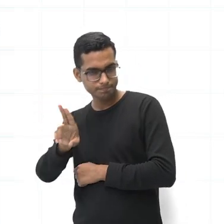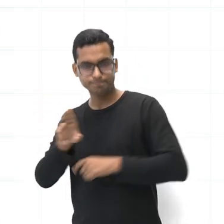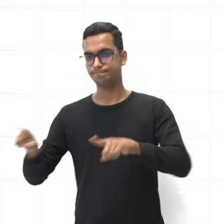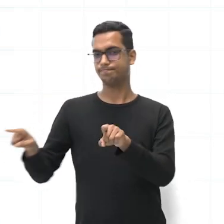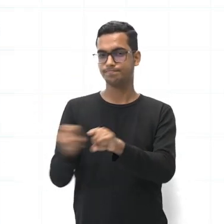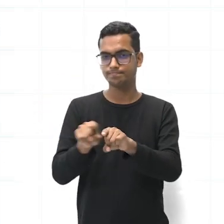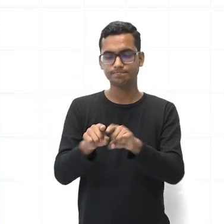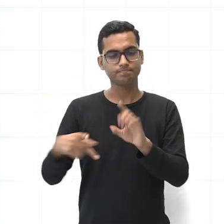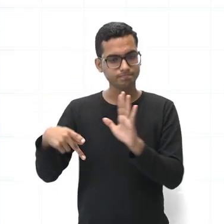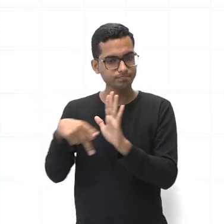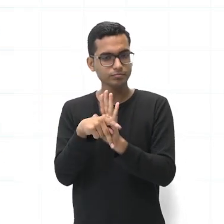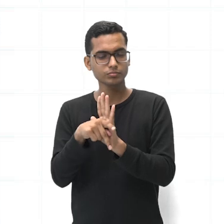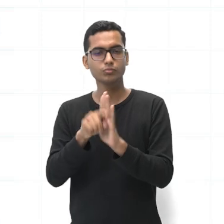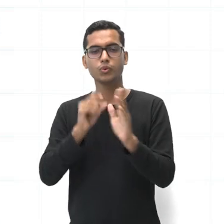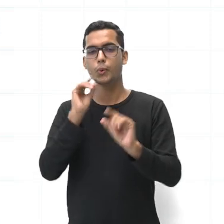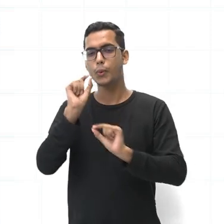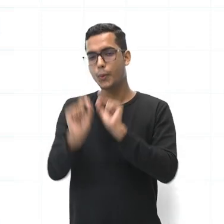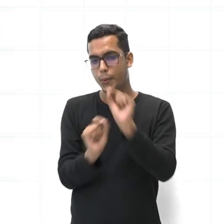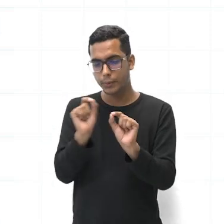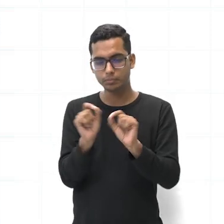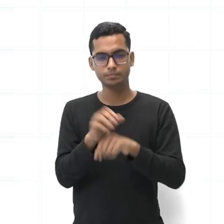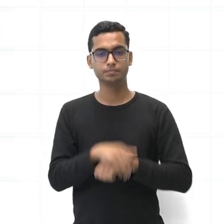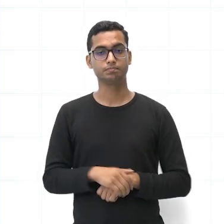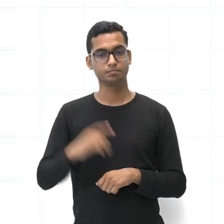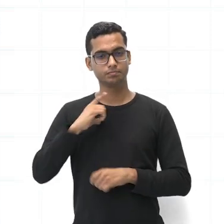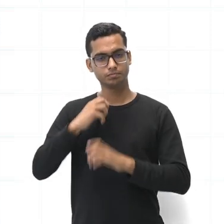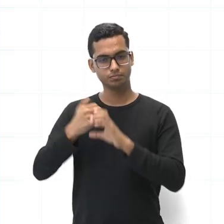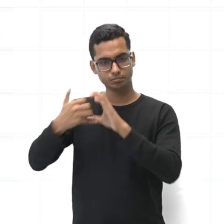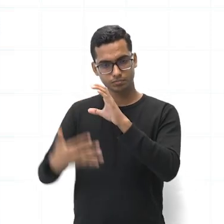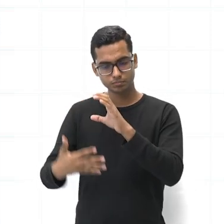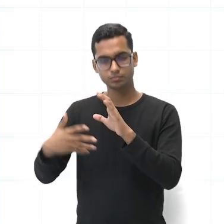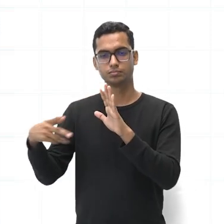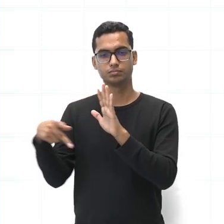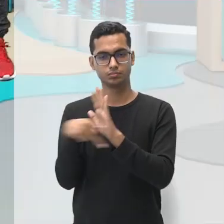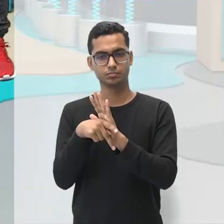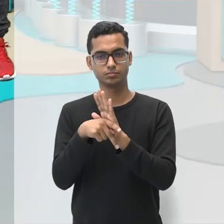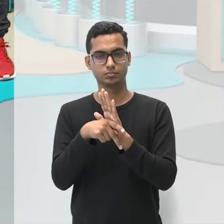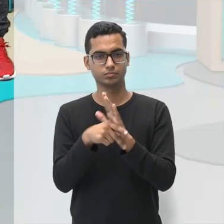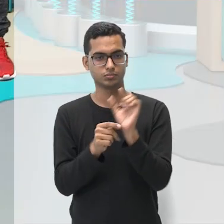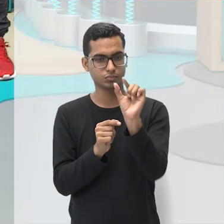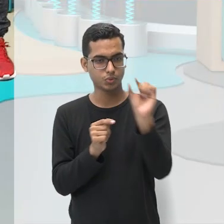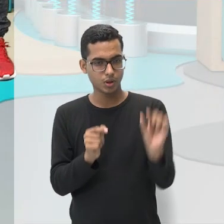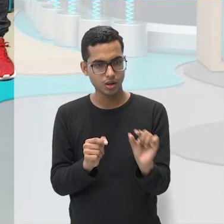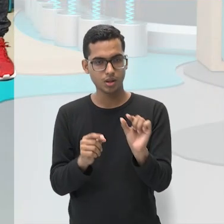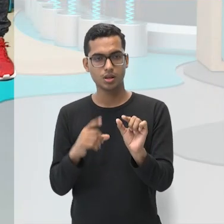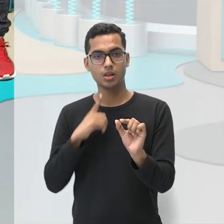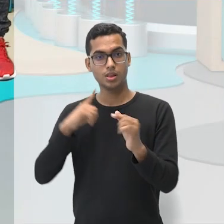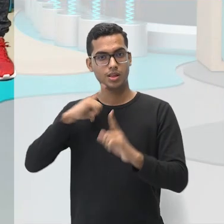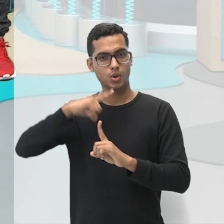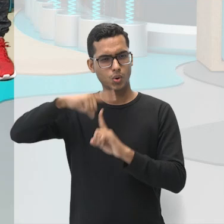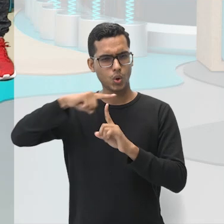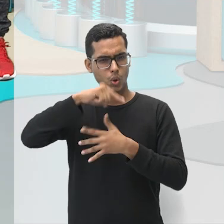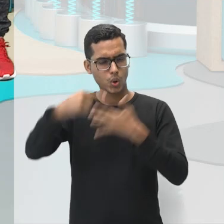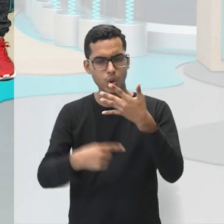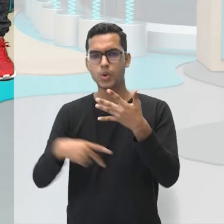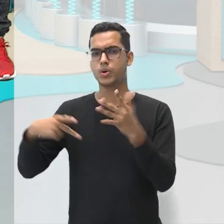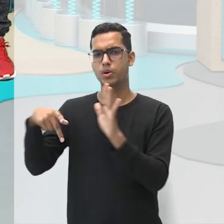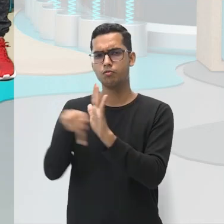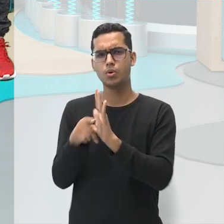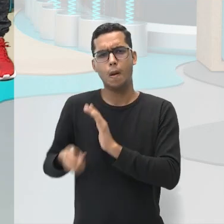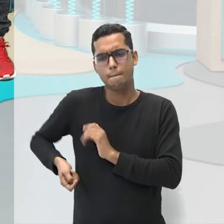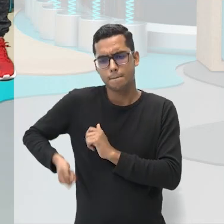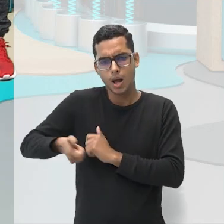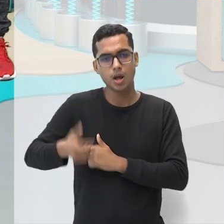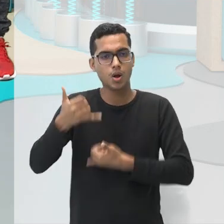uma nomenclatura baseada nas características delas. E a gente tem, olha, uma diferenciação dos tipos de bolinhas